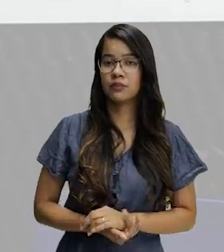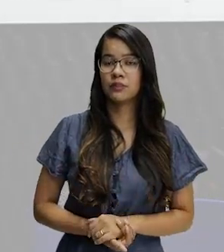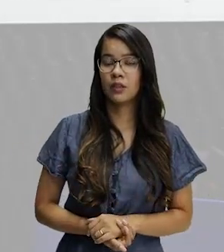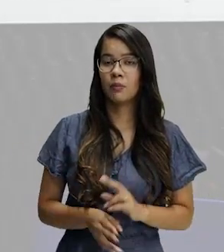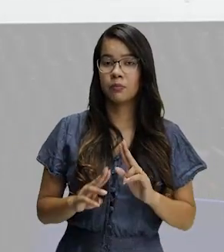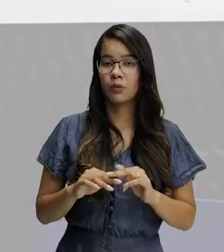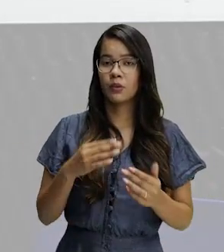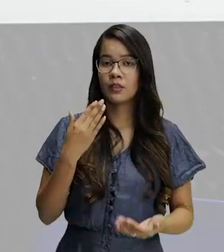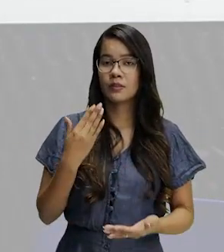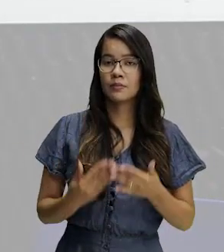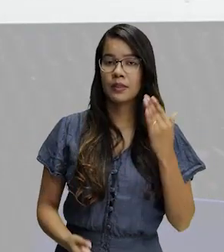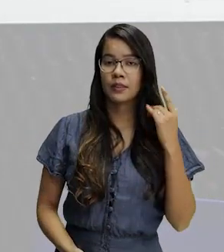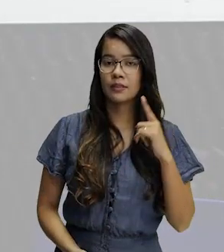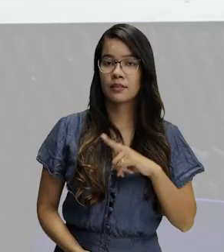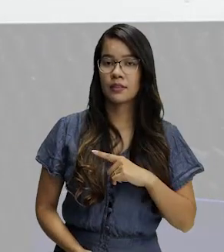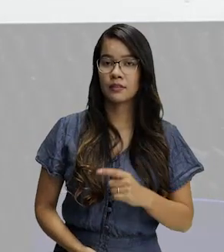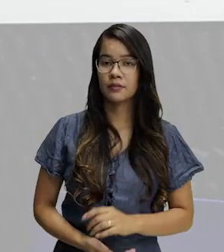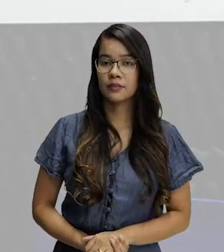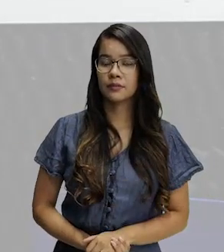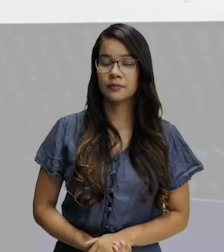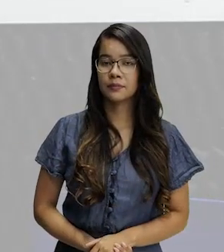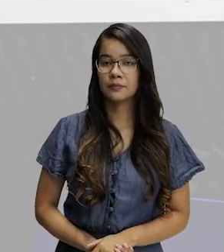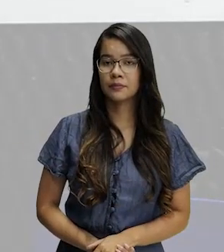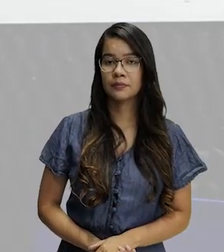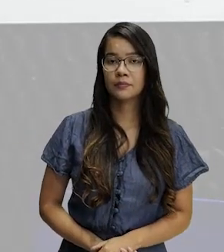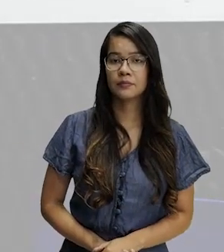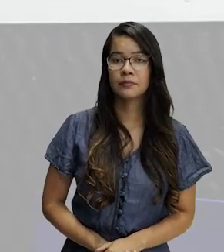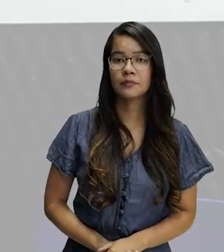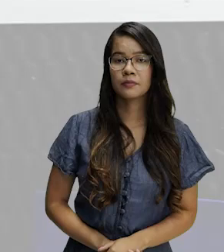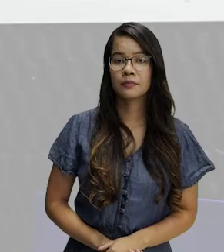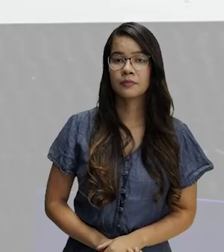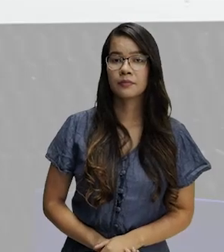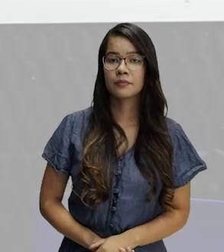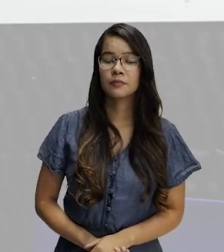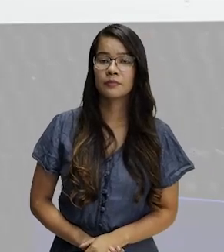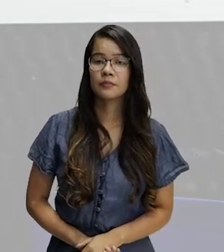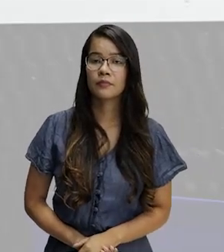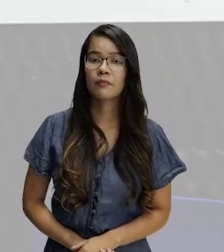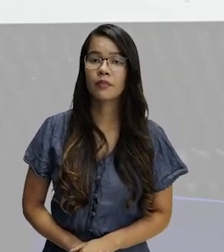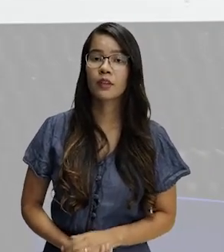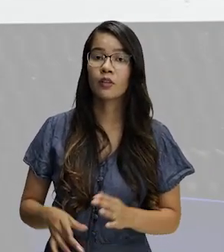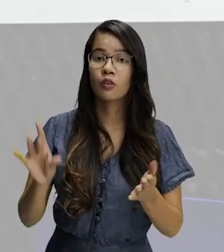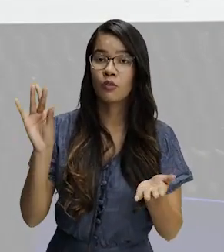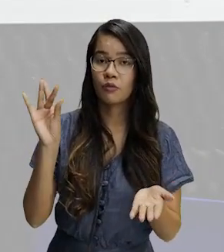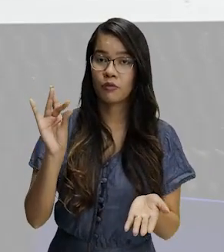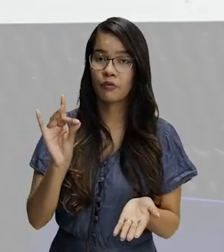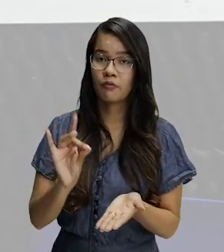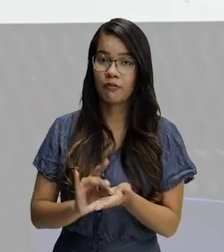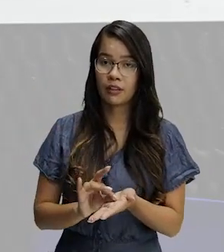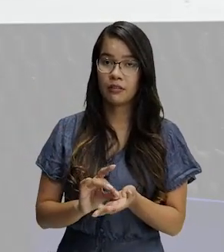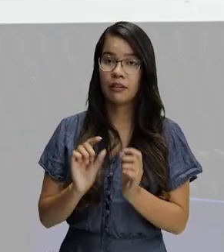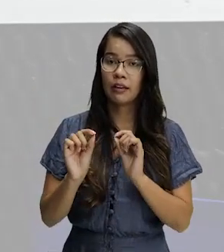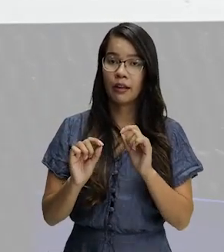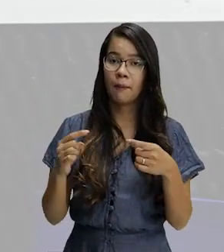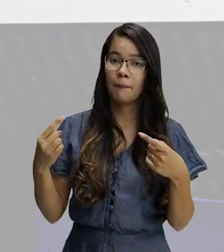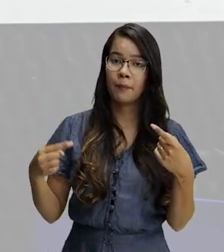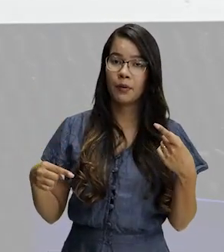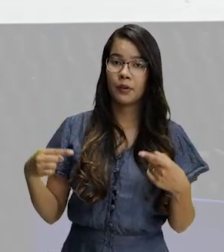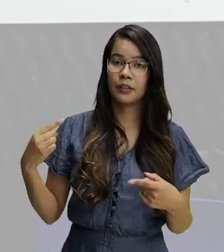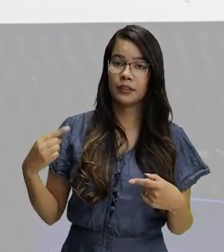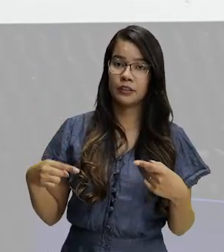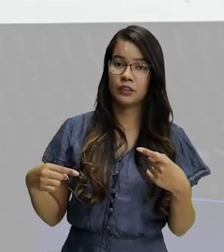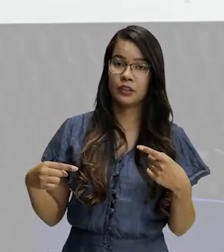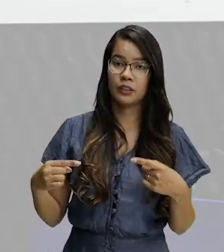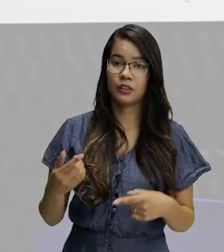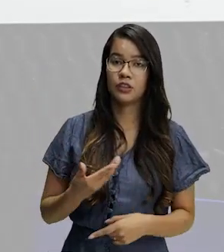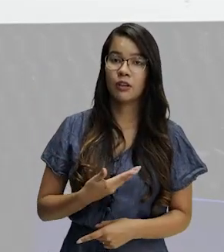que se teve lá na Primeira Guerra Mundial. O fato é que a política de apaziguamento, ela